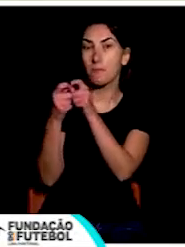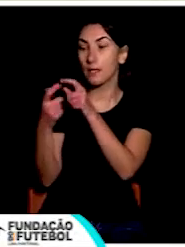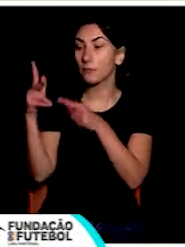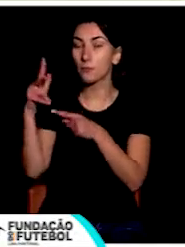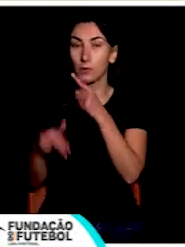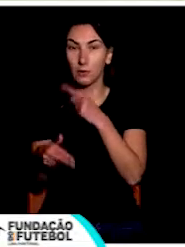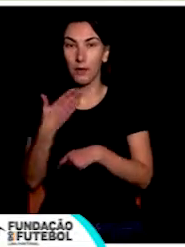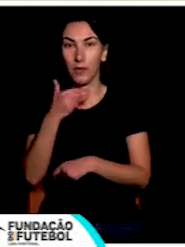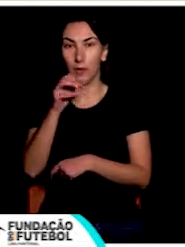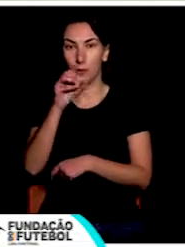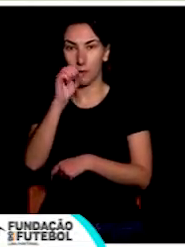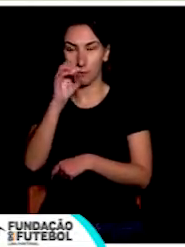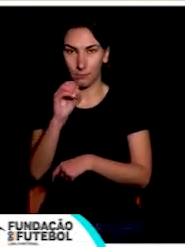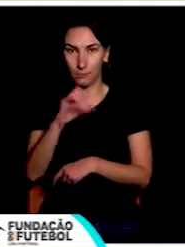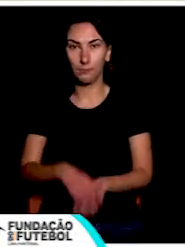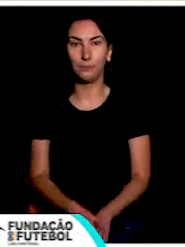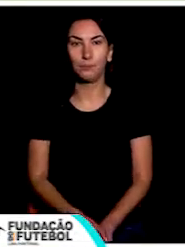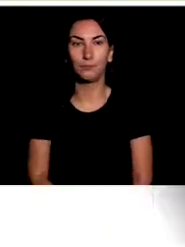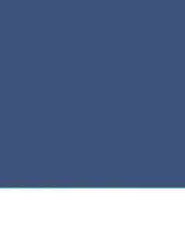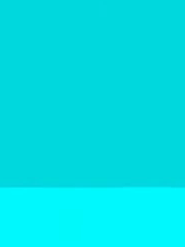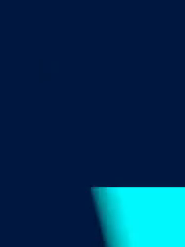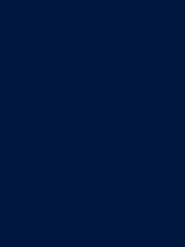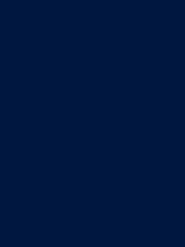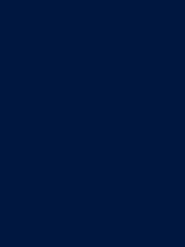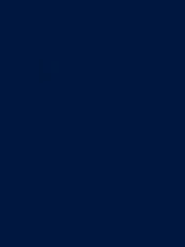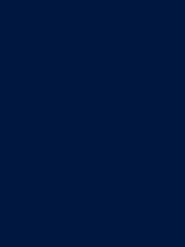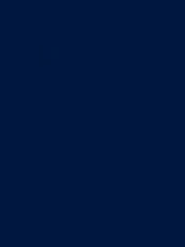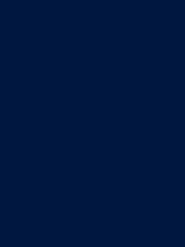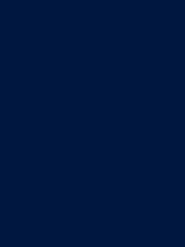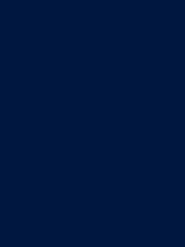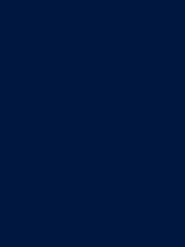perto do intervalo, através de Diogo Santos.